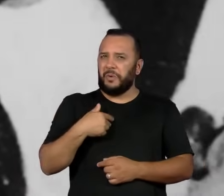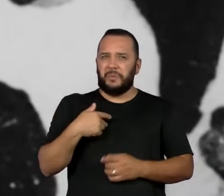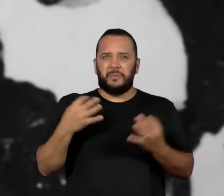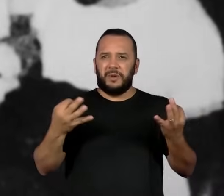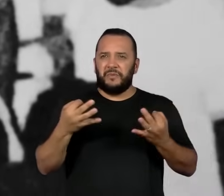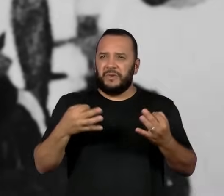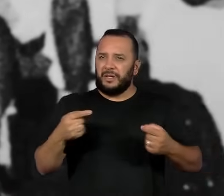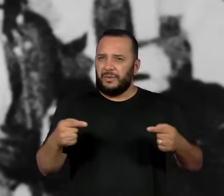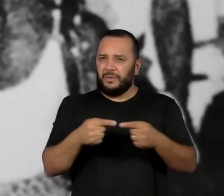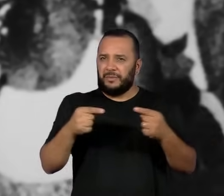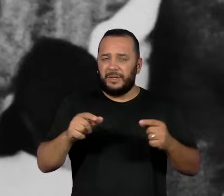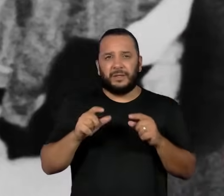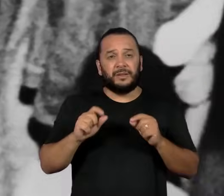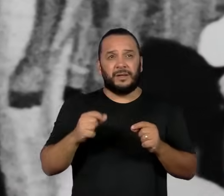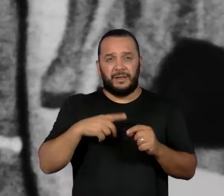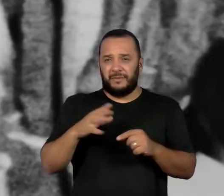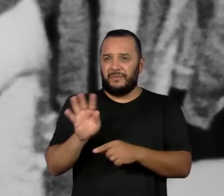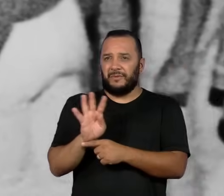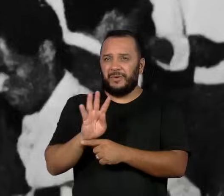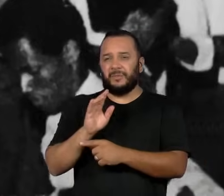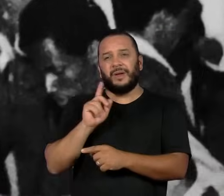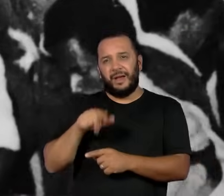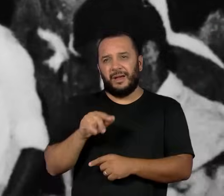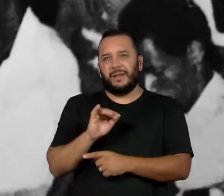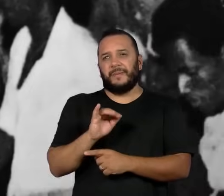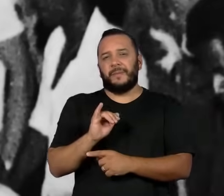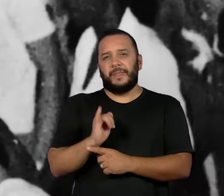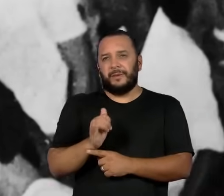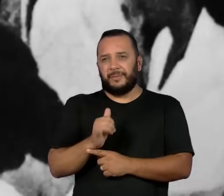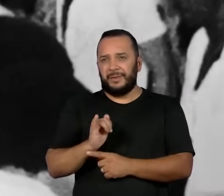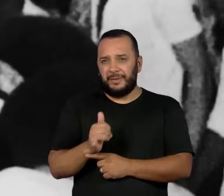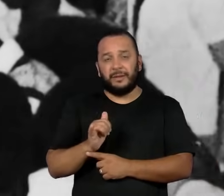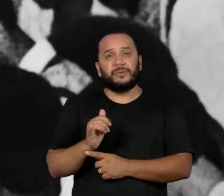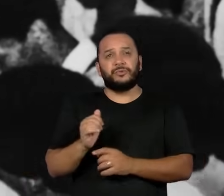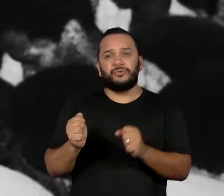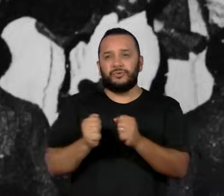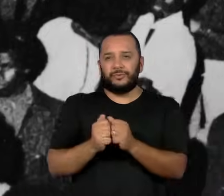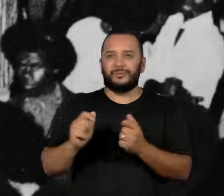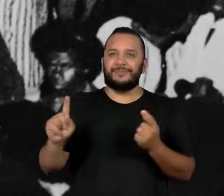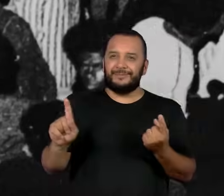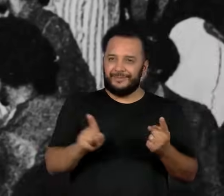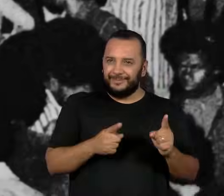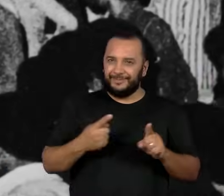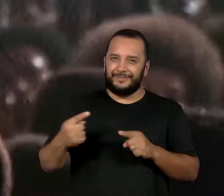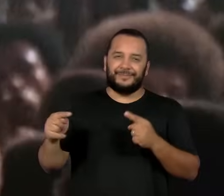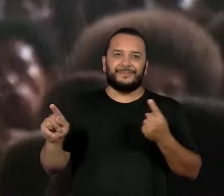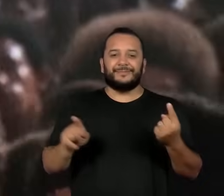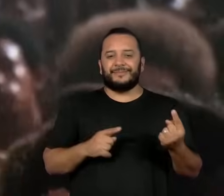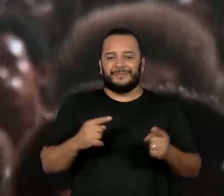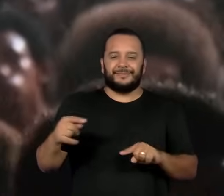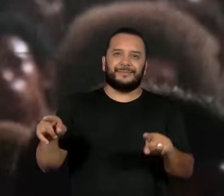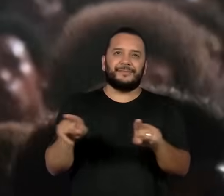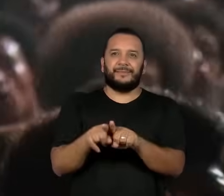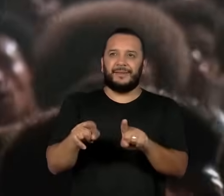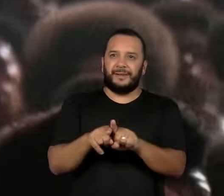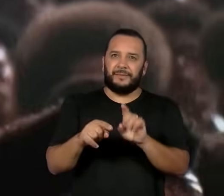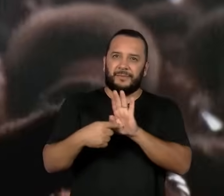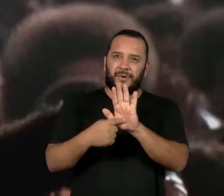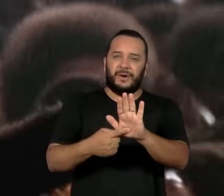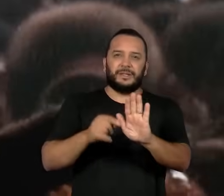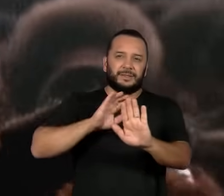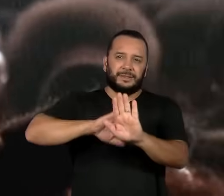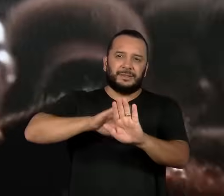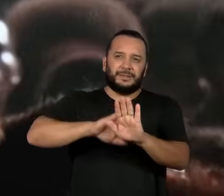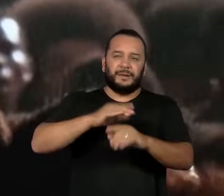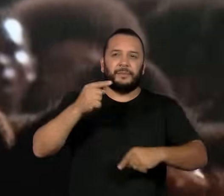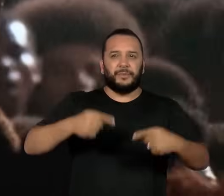e fazendo um filme de arquivo que tem uma vertente musical, mas que tem a essência política por